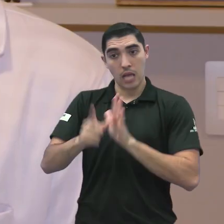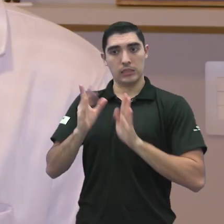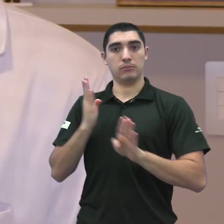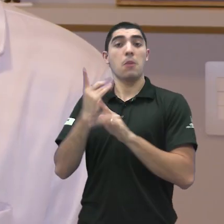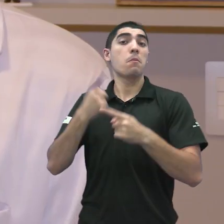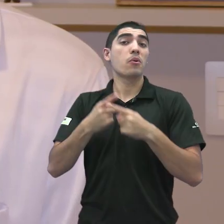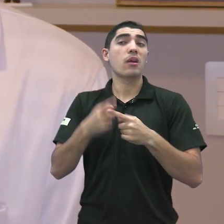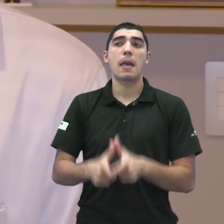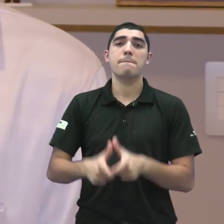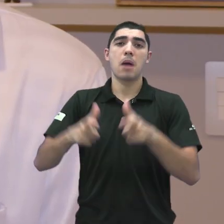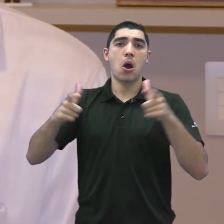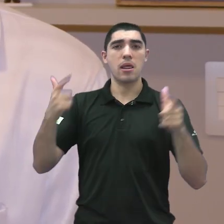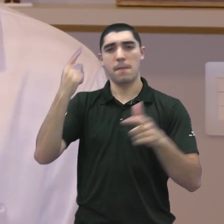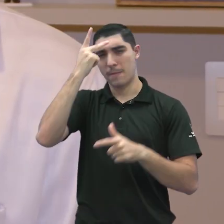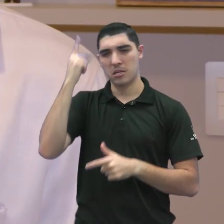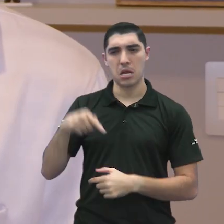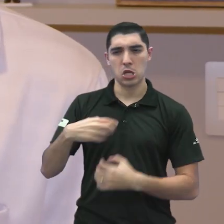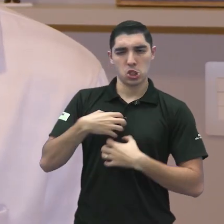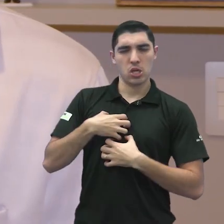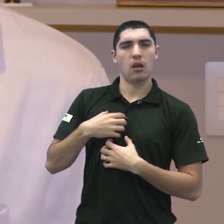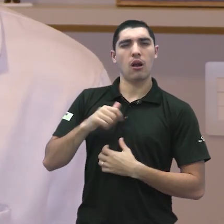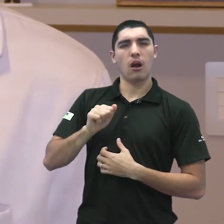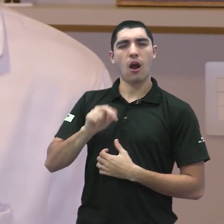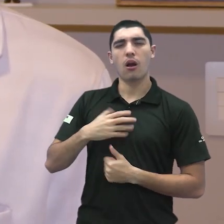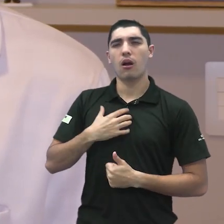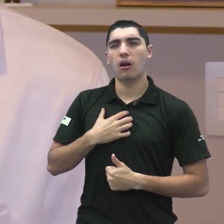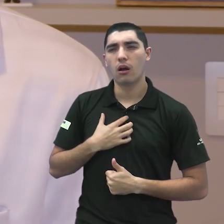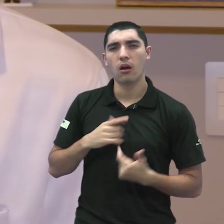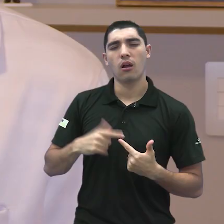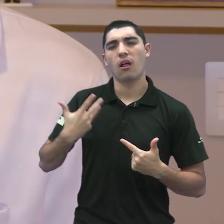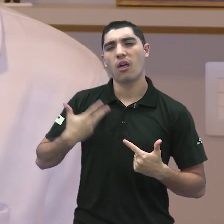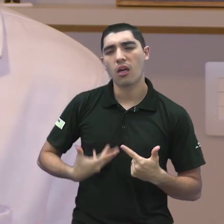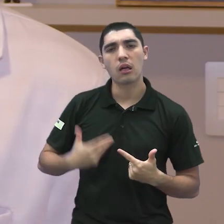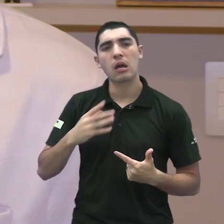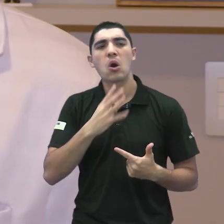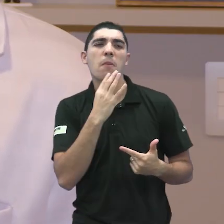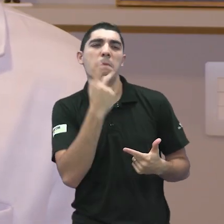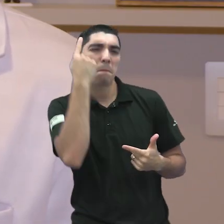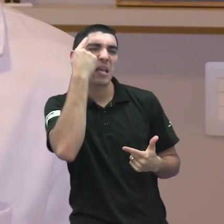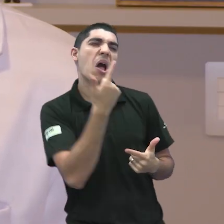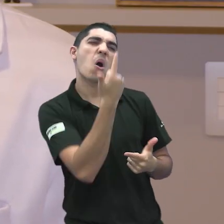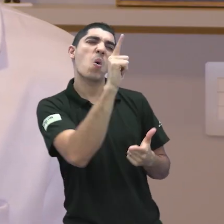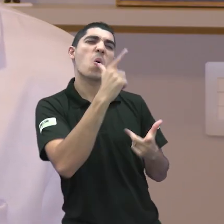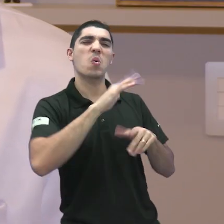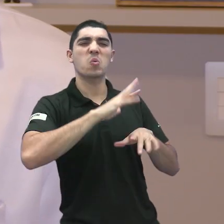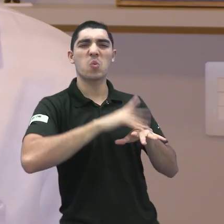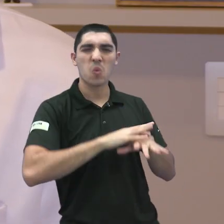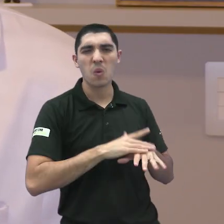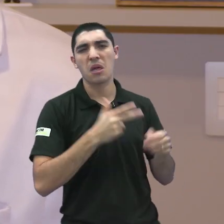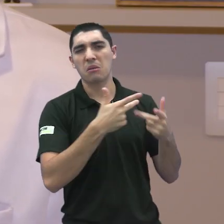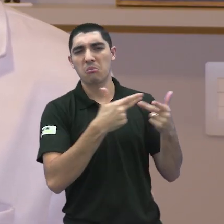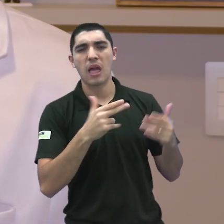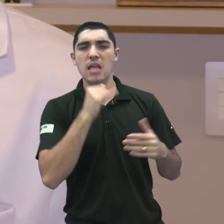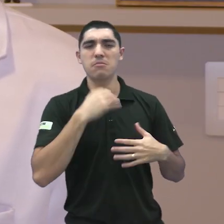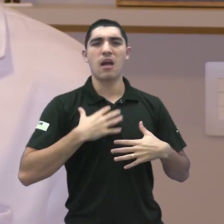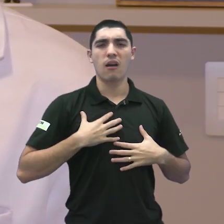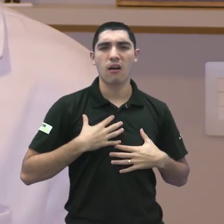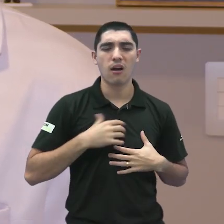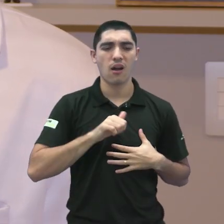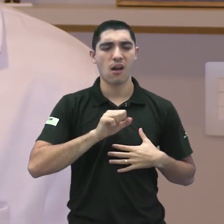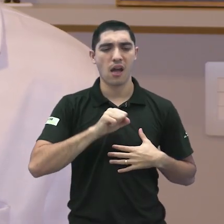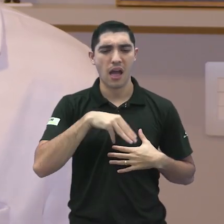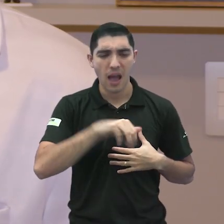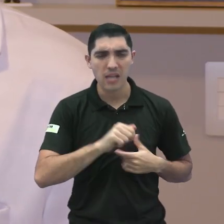precoce. A conscientização é importante porque as pessoas não pensam em fibrose. Sempre que tem esses sintomas de falta de ar, cansaço, se pensa em outras